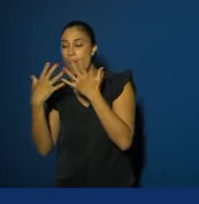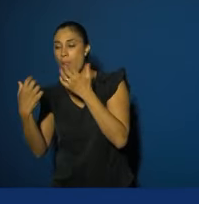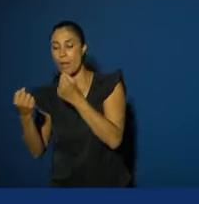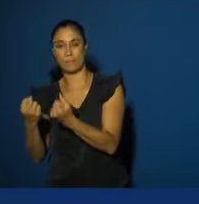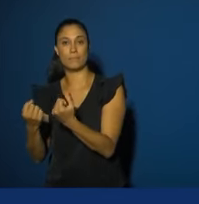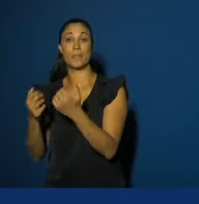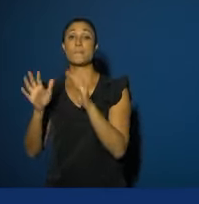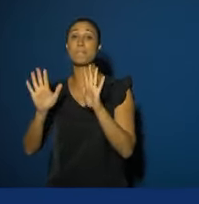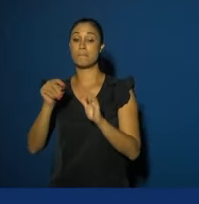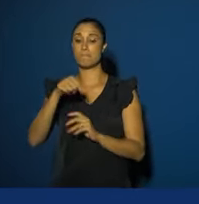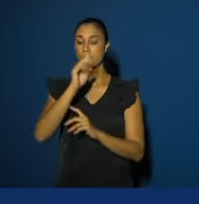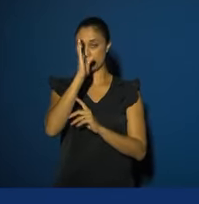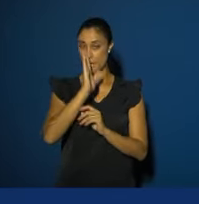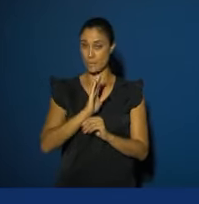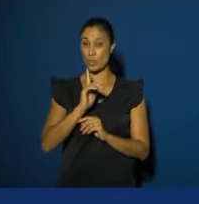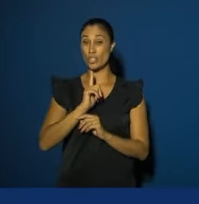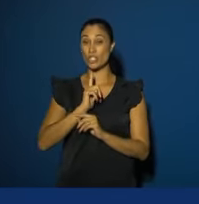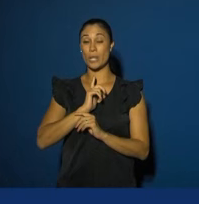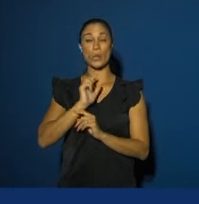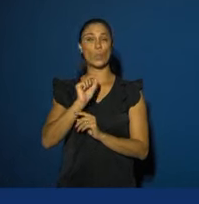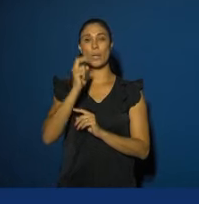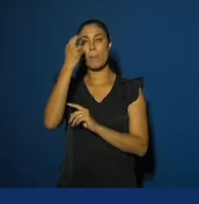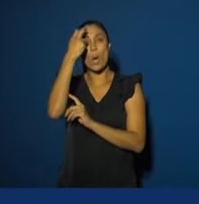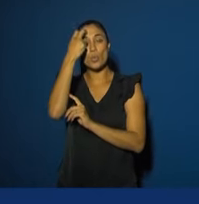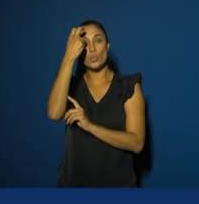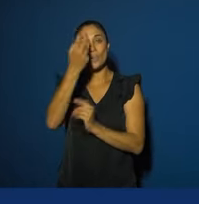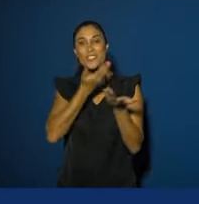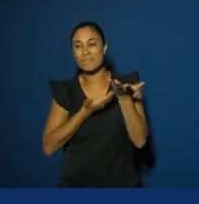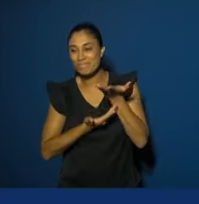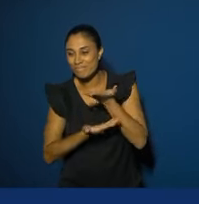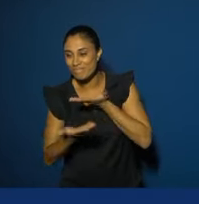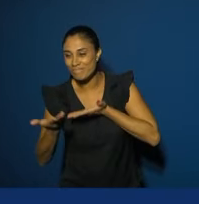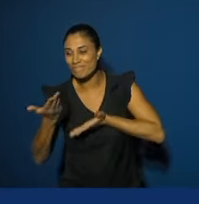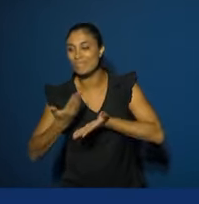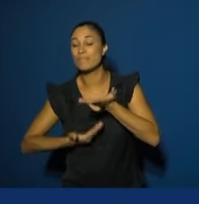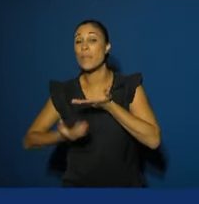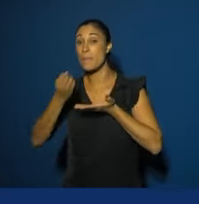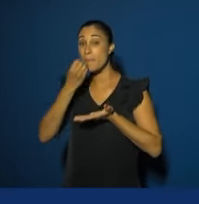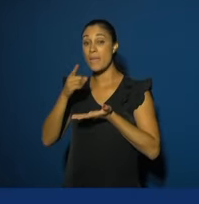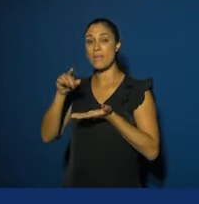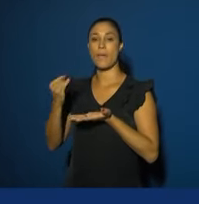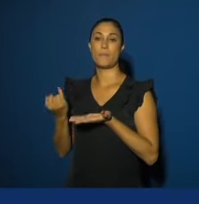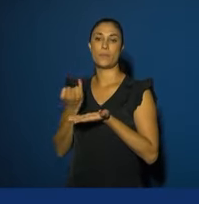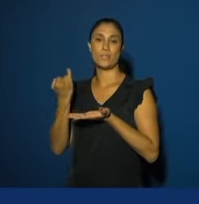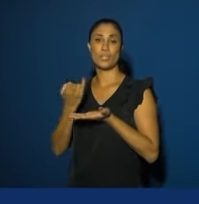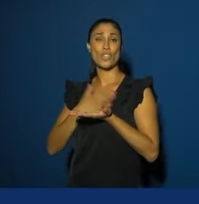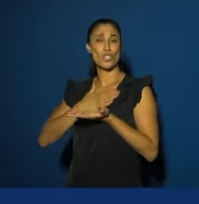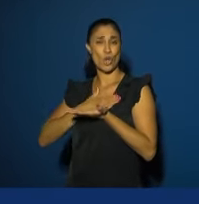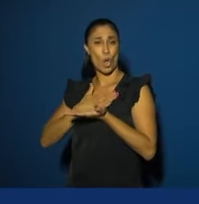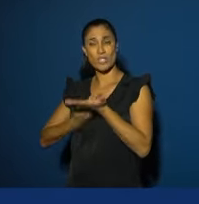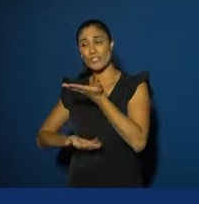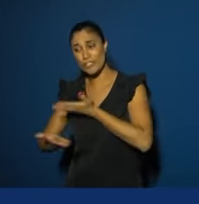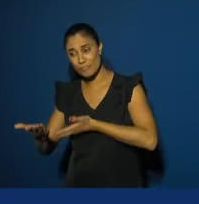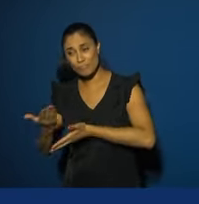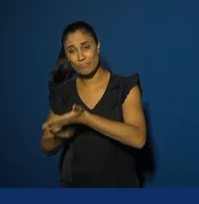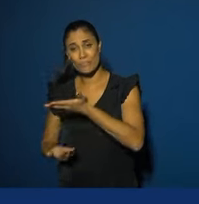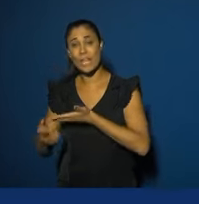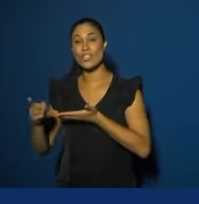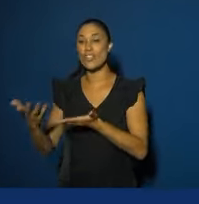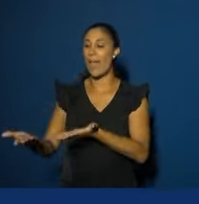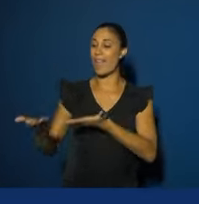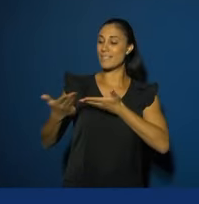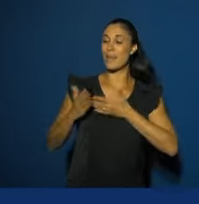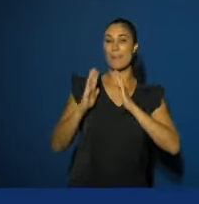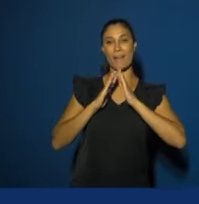a gente no Brasil tem uma cultura de servir bem muito importante a gente gosta de servir bem a gente recebe as